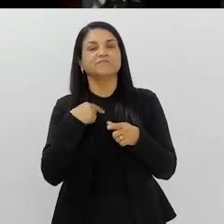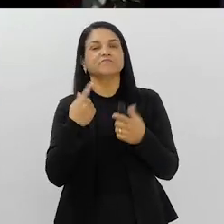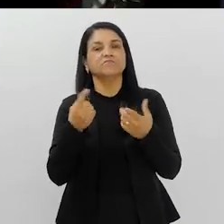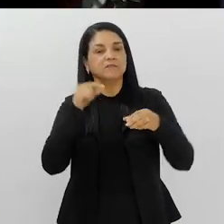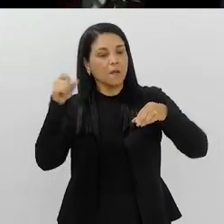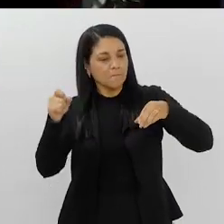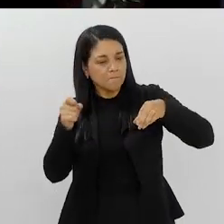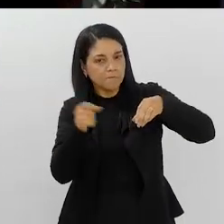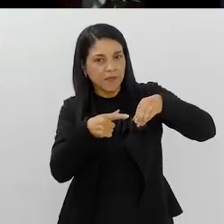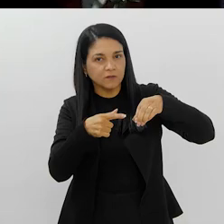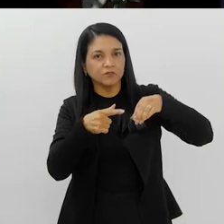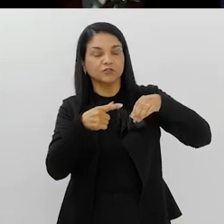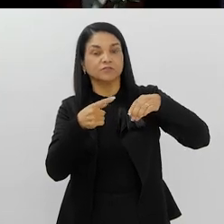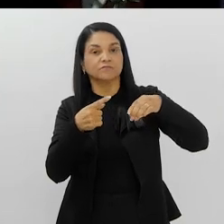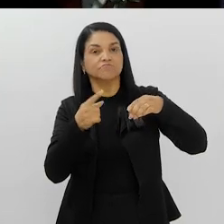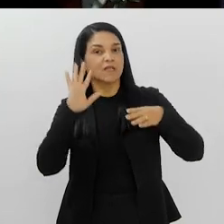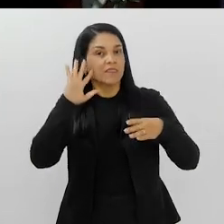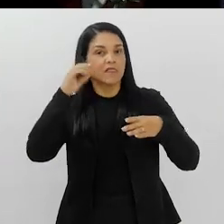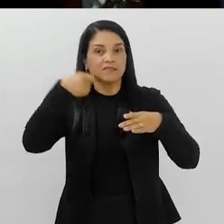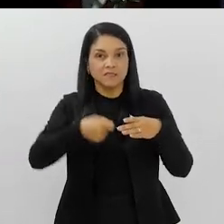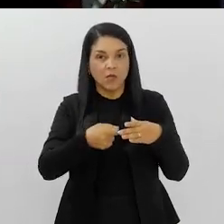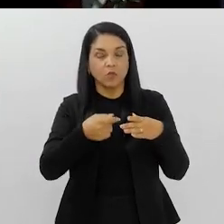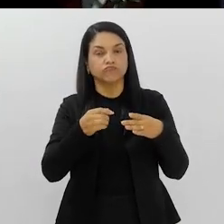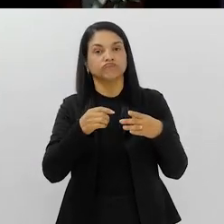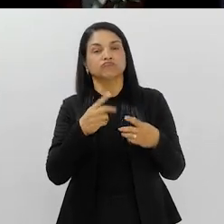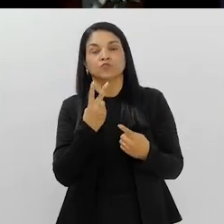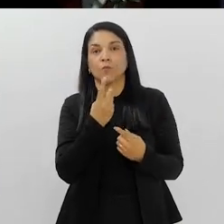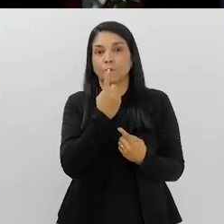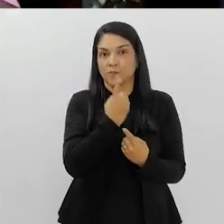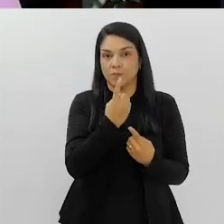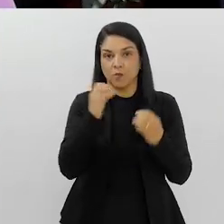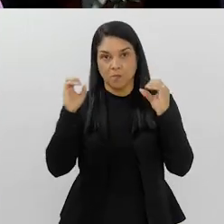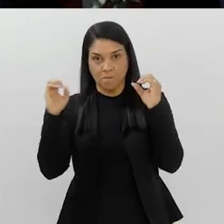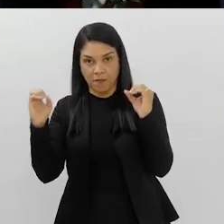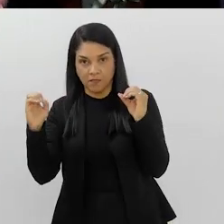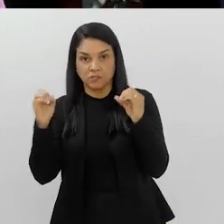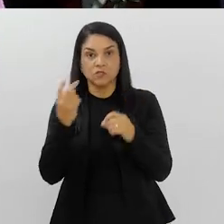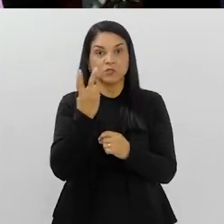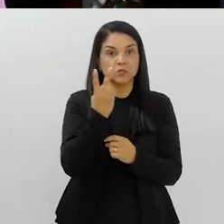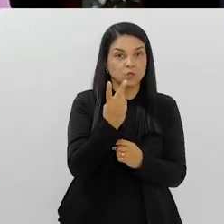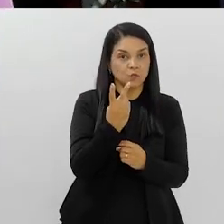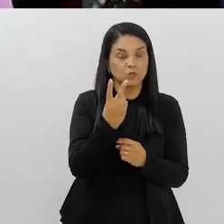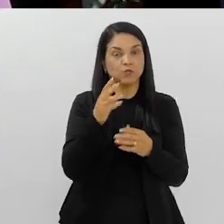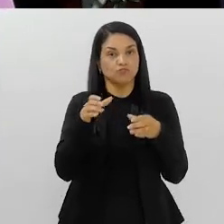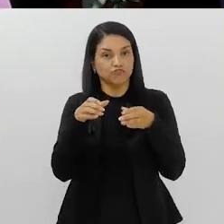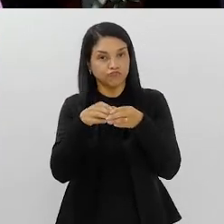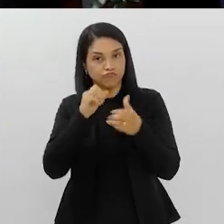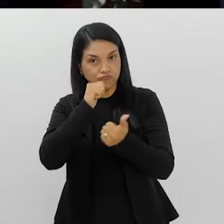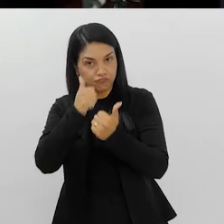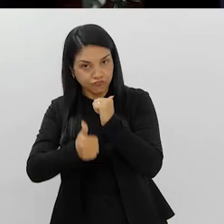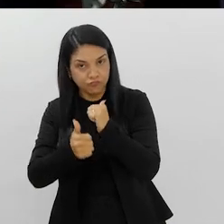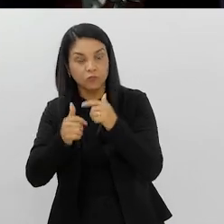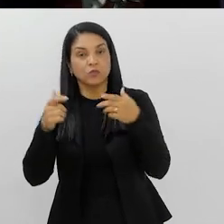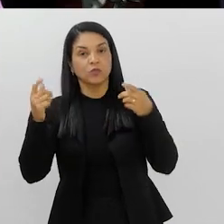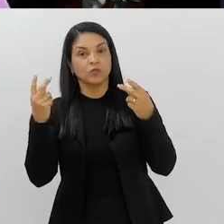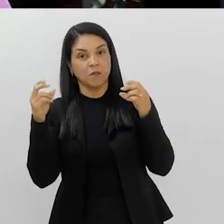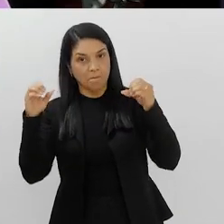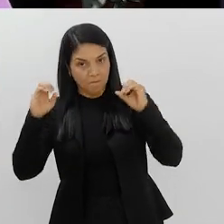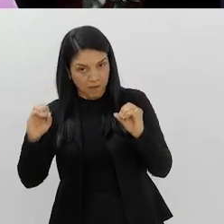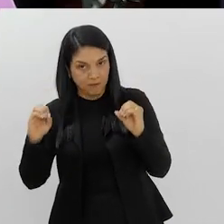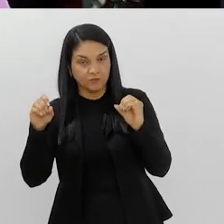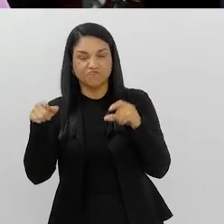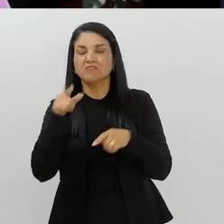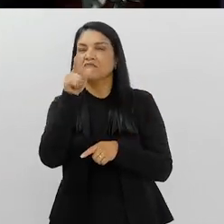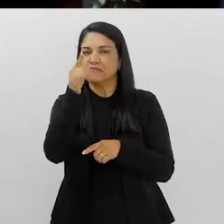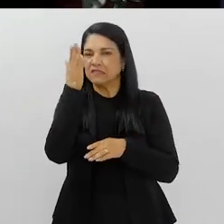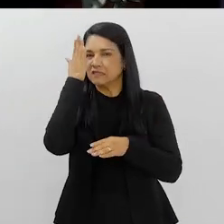decisão. Dois empates, né? Primeiro jogo e também no segundo jogo. Dizem que pênalti é loteria. Você, artilheiro, sabe